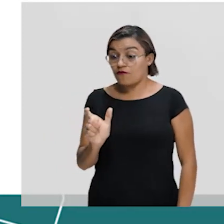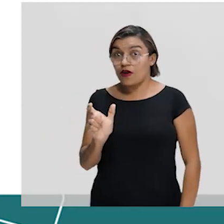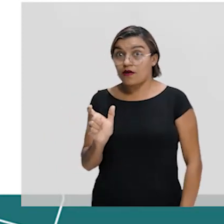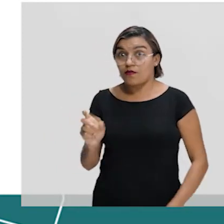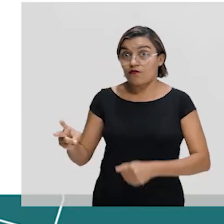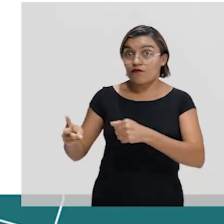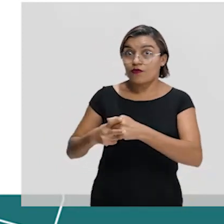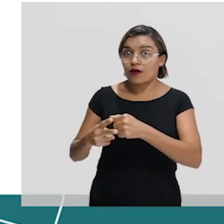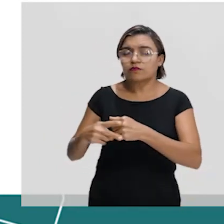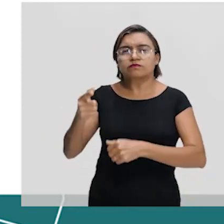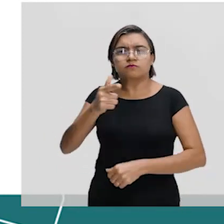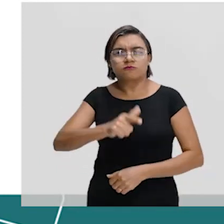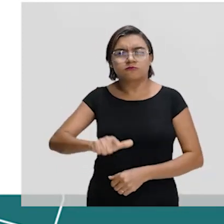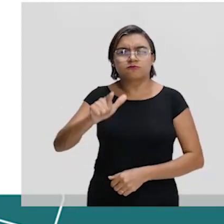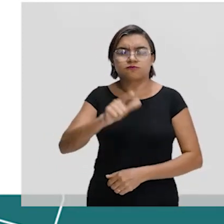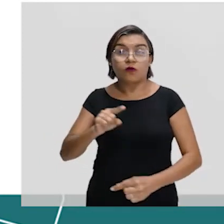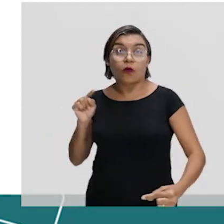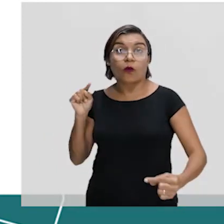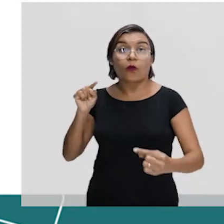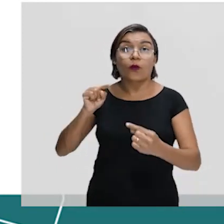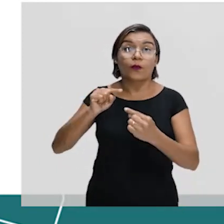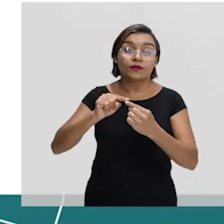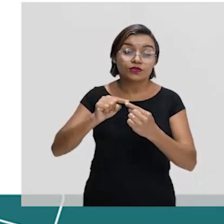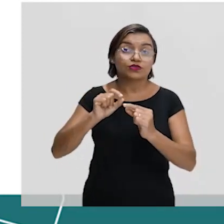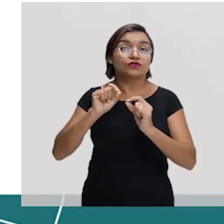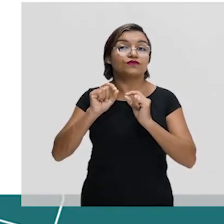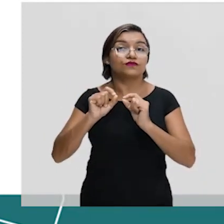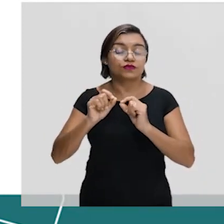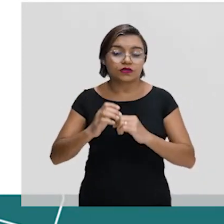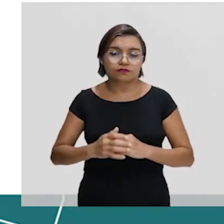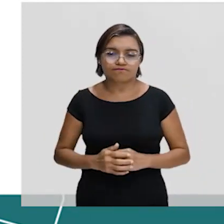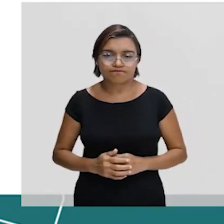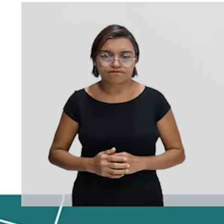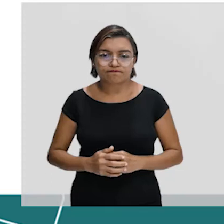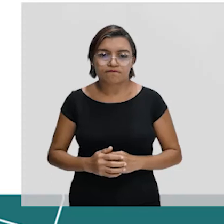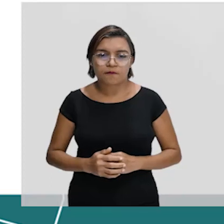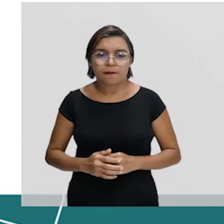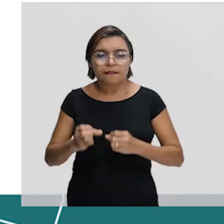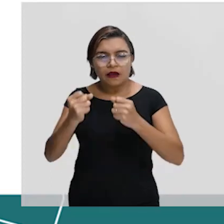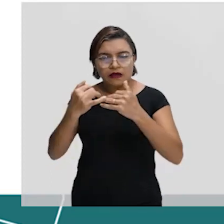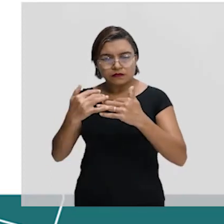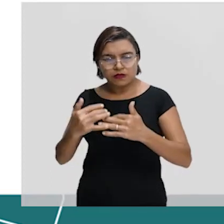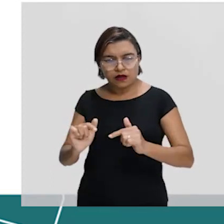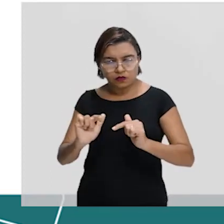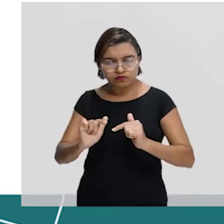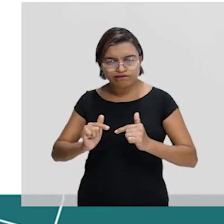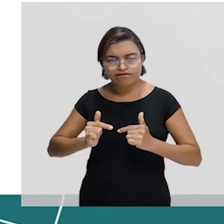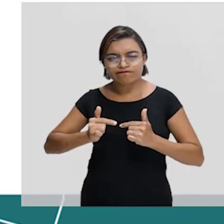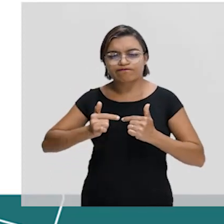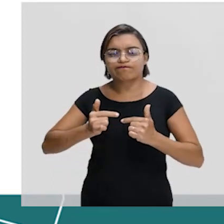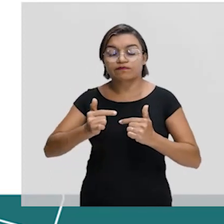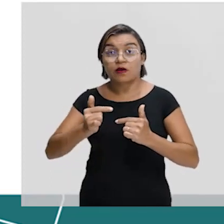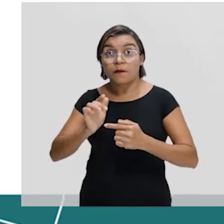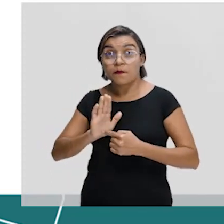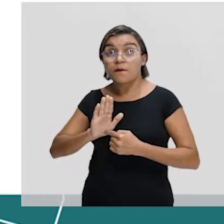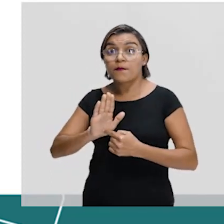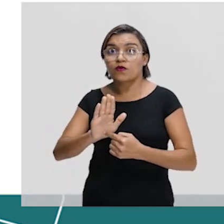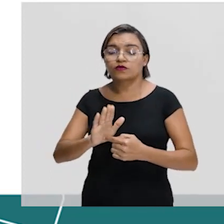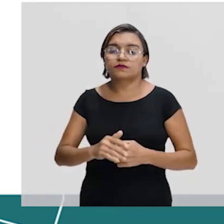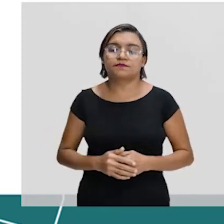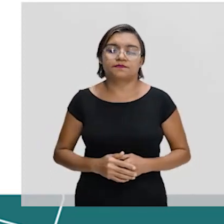verbal com a finalidade de reiterar ou ressaltar uma ação expressa.